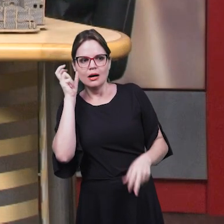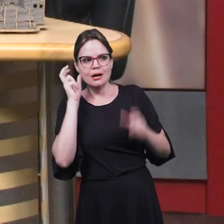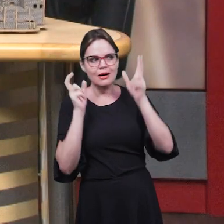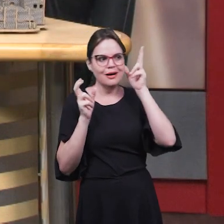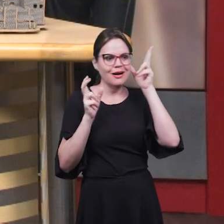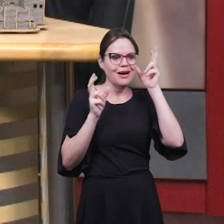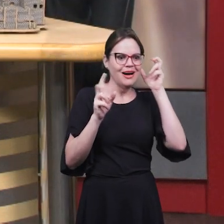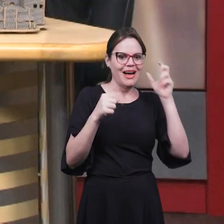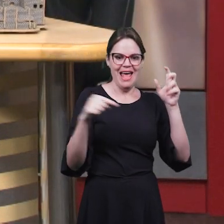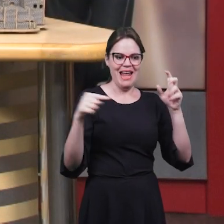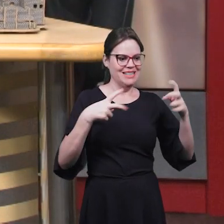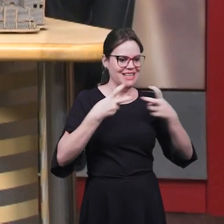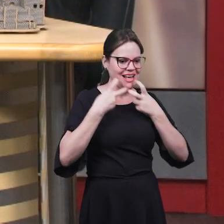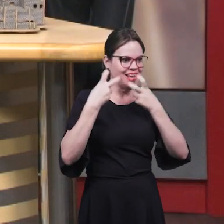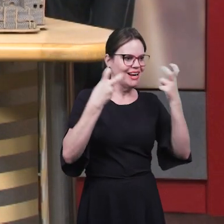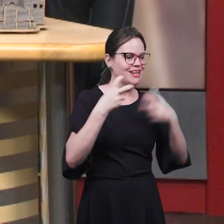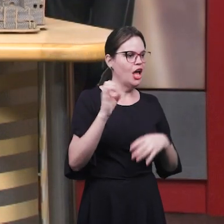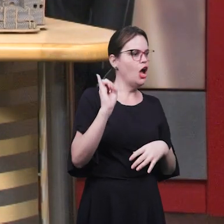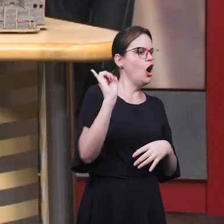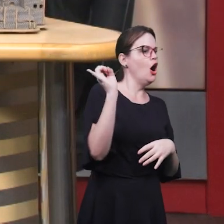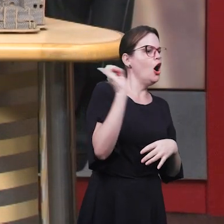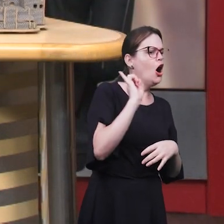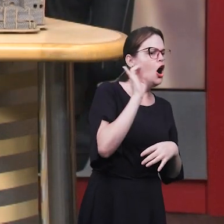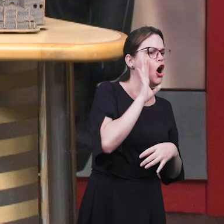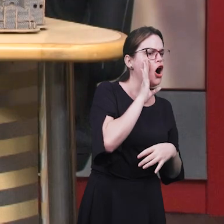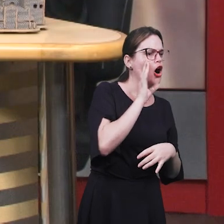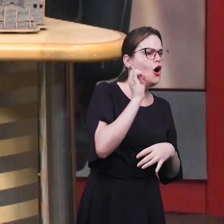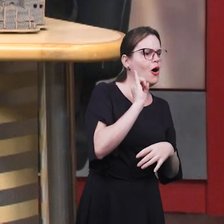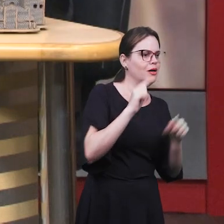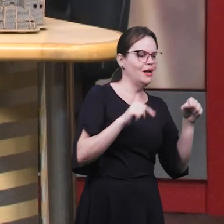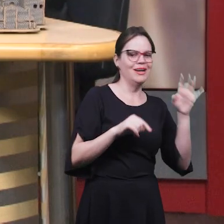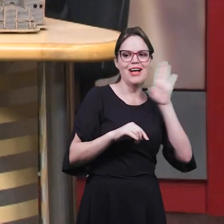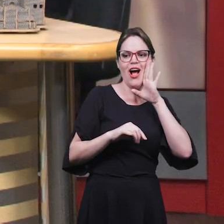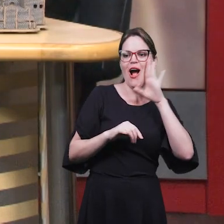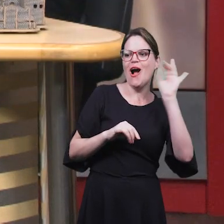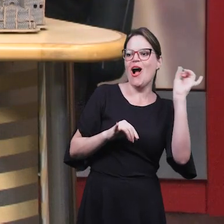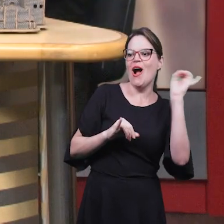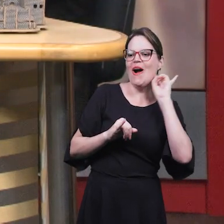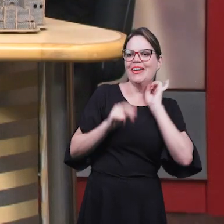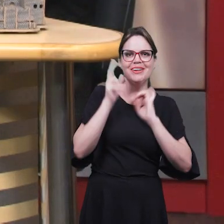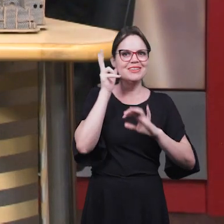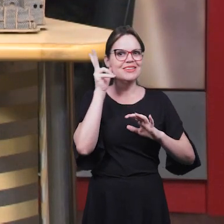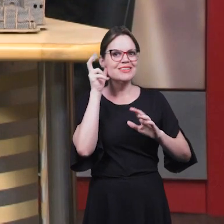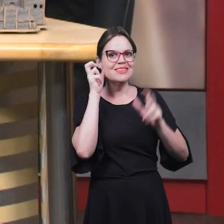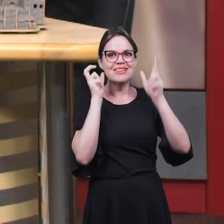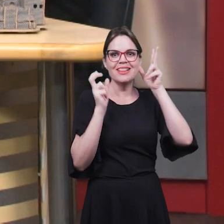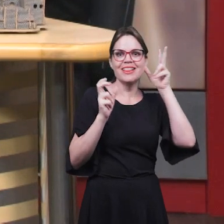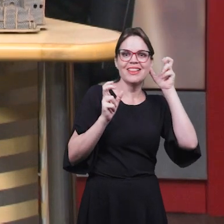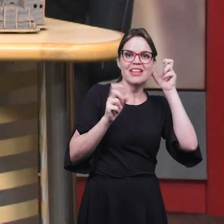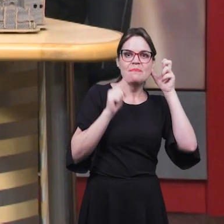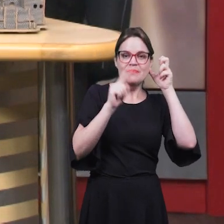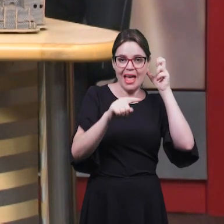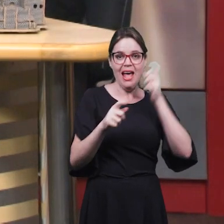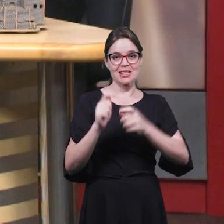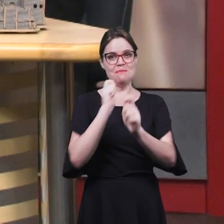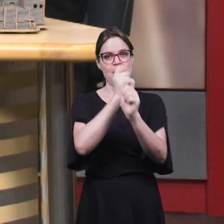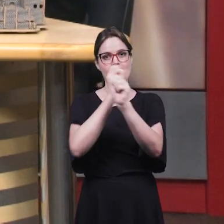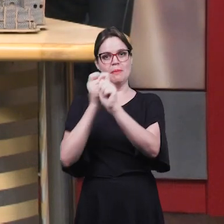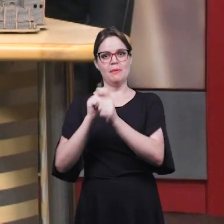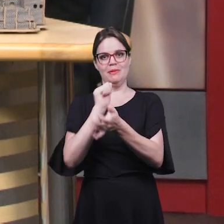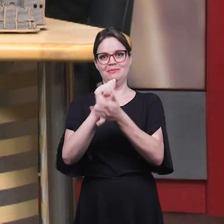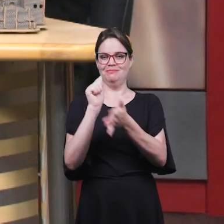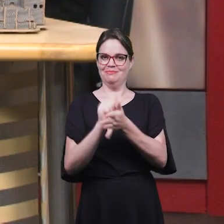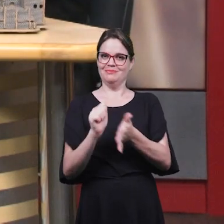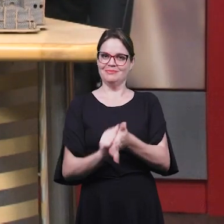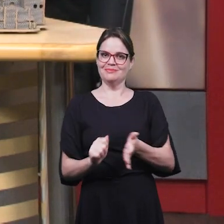Isso estava registrado, eles botaram na parede lá. Interessante, né? Um menino que fugiu da escola, que encontrou essa estrela. Ele se